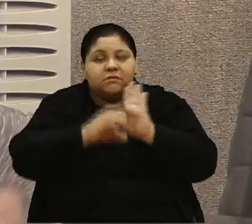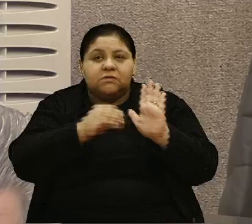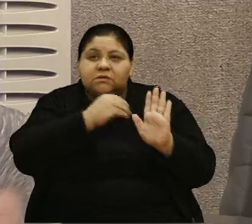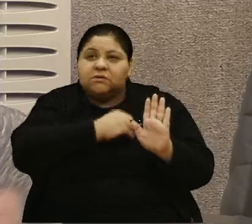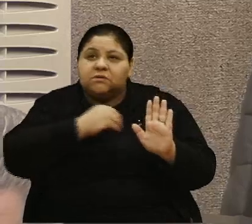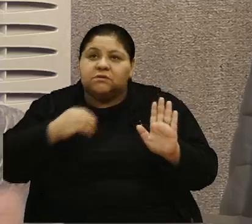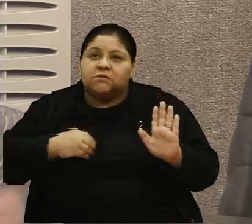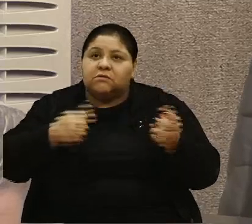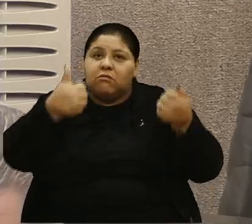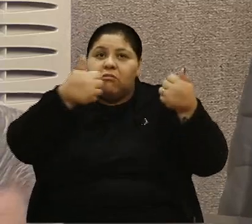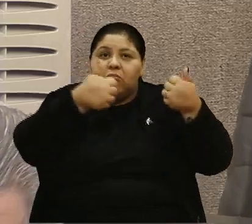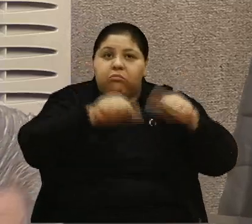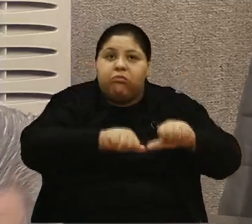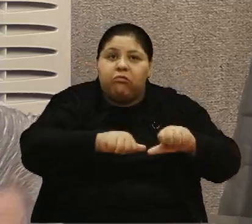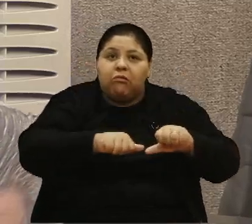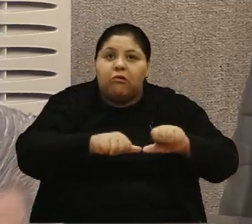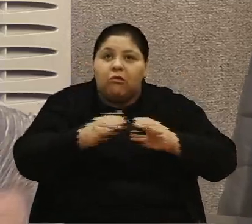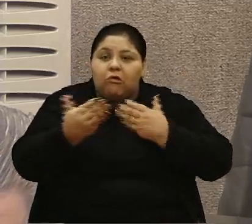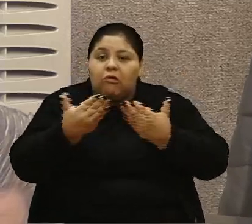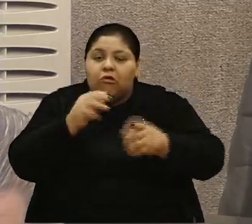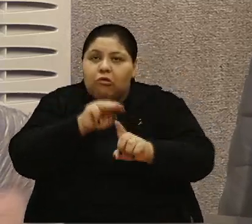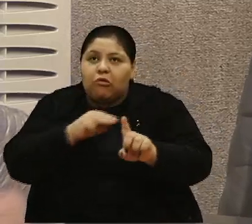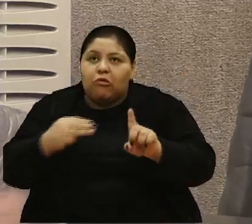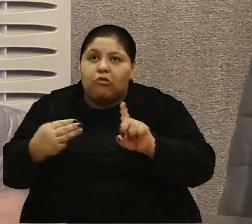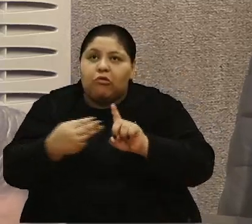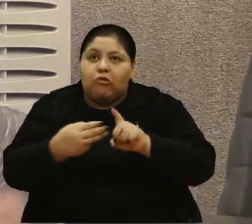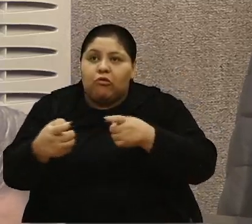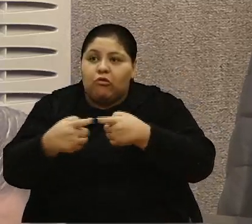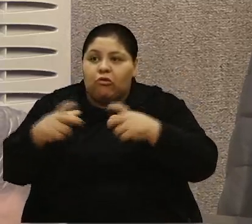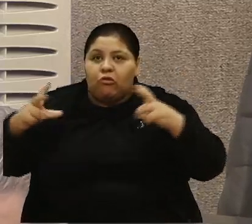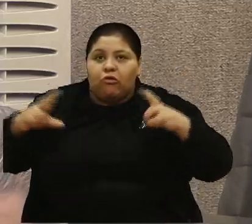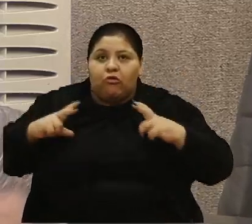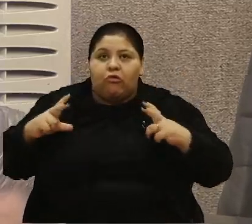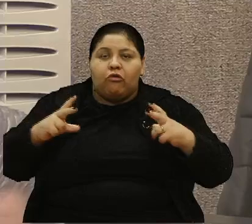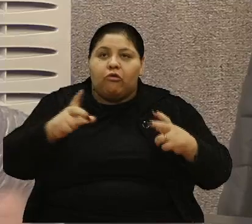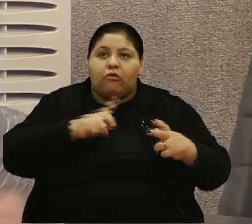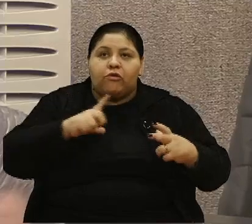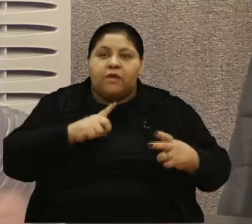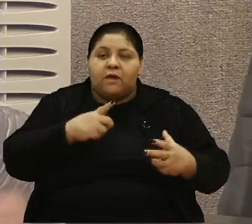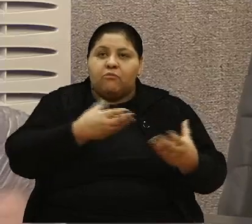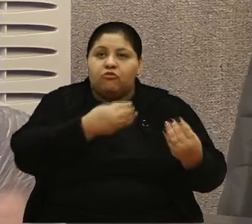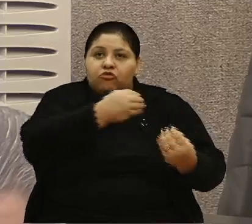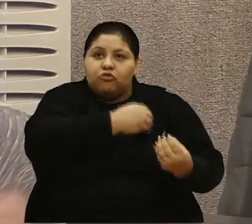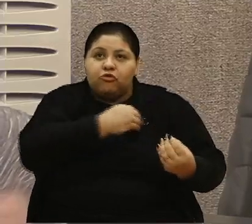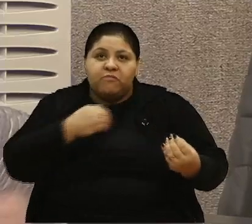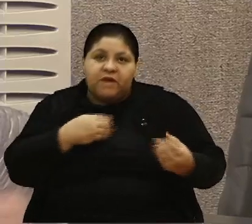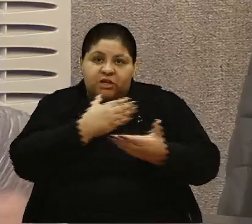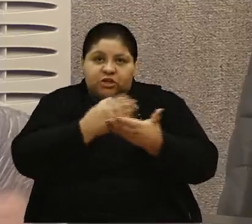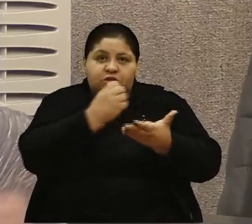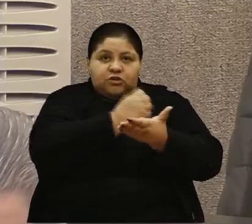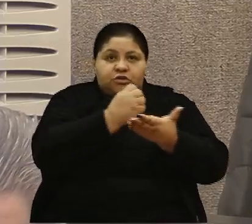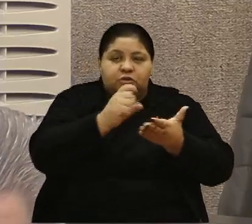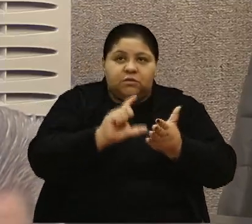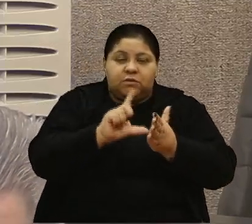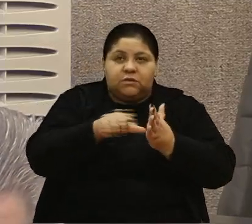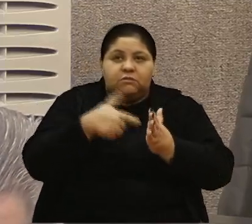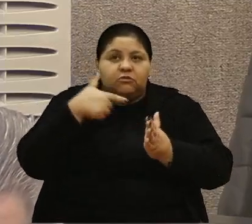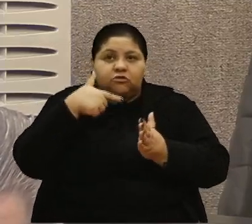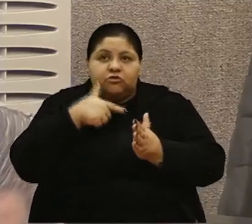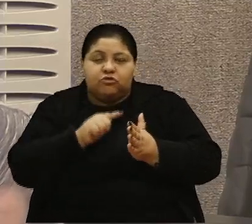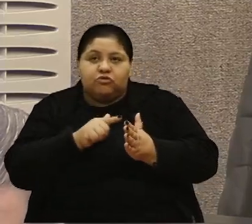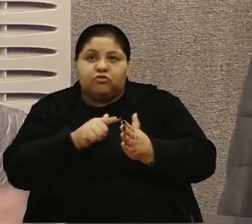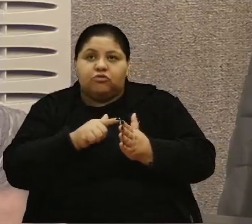vezes defasada frente ao mercado de trabalho e o consultório privado. Então, tem muito médico que acaba assumindo o concurso, depois que consegue uma boa